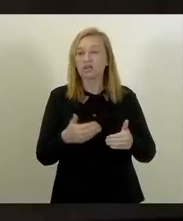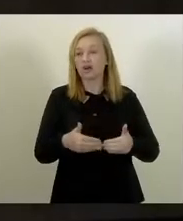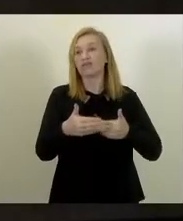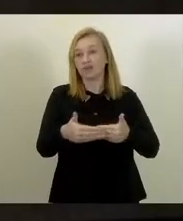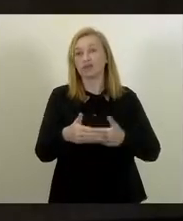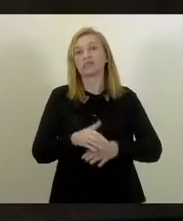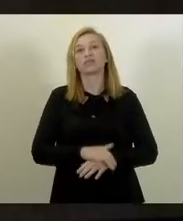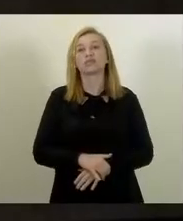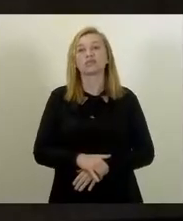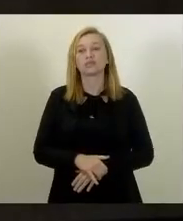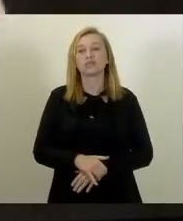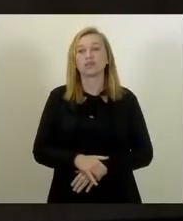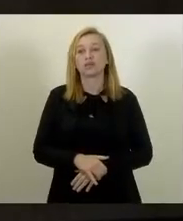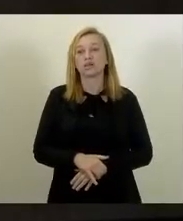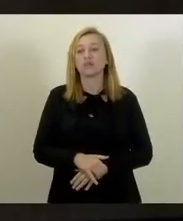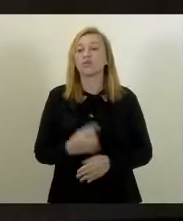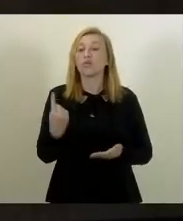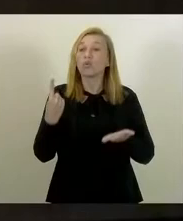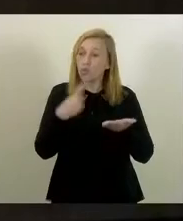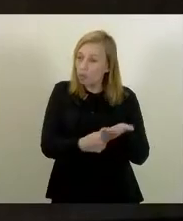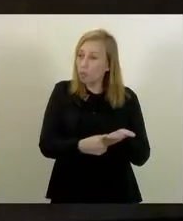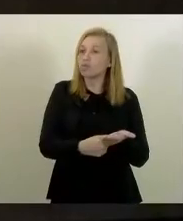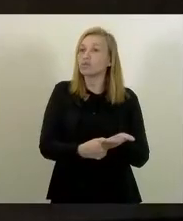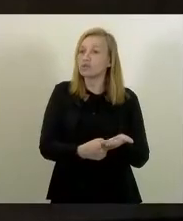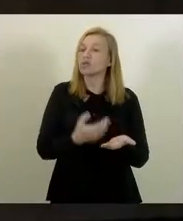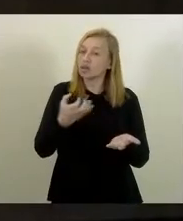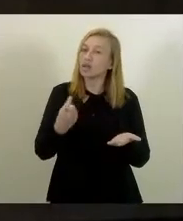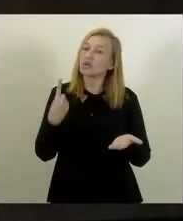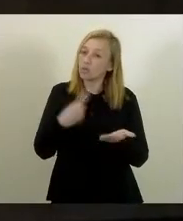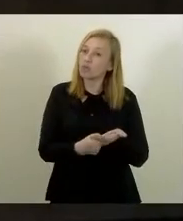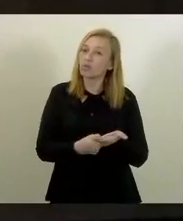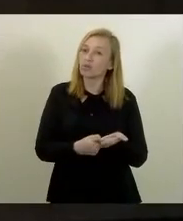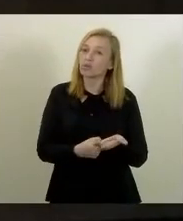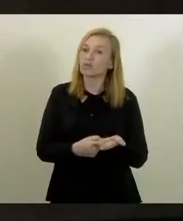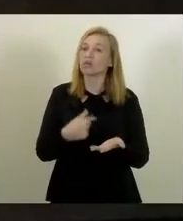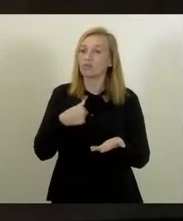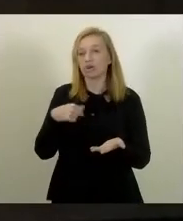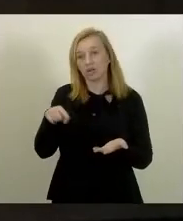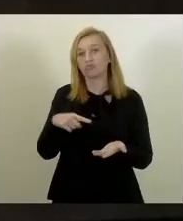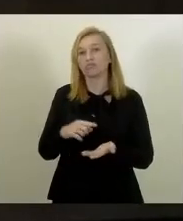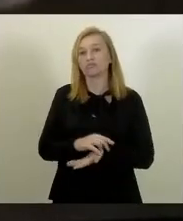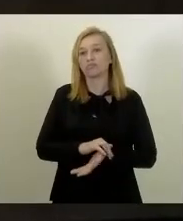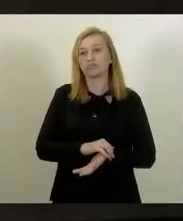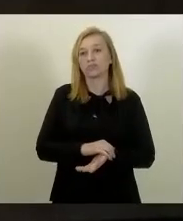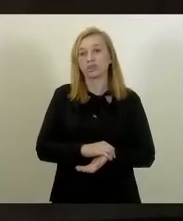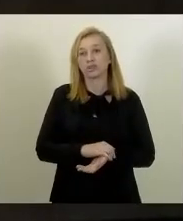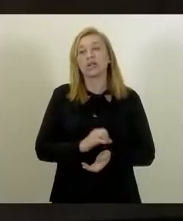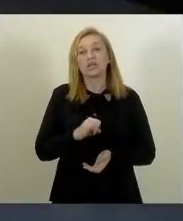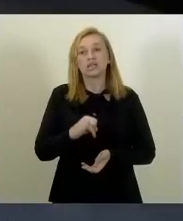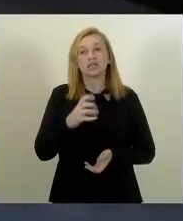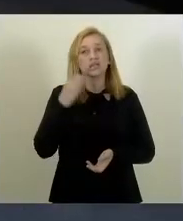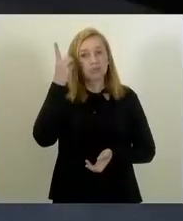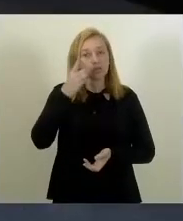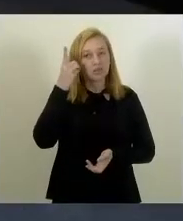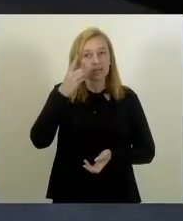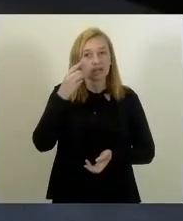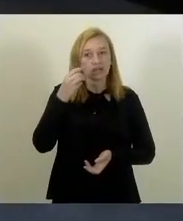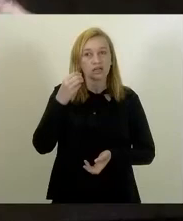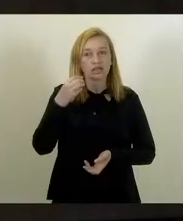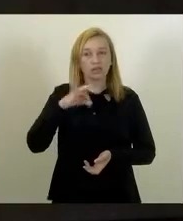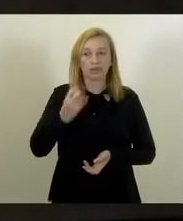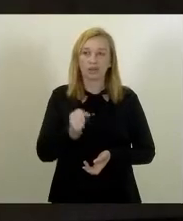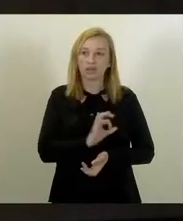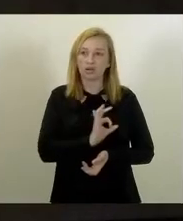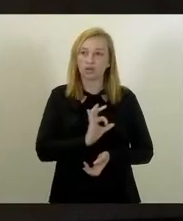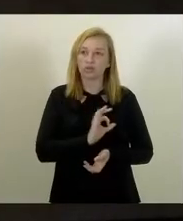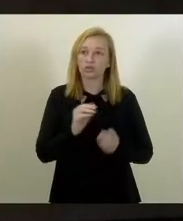veto, com compromissos do Estado. Quero que me comprometa em fazer uma agenda. E se a deputada Marta Rocha assim concordar, eu